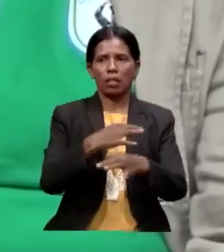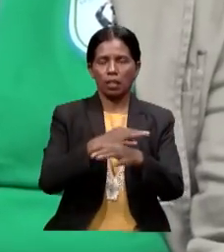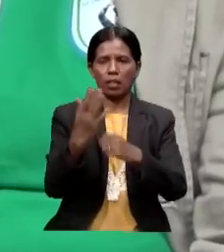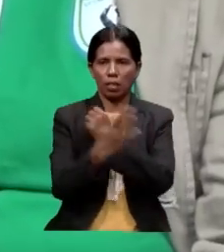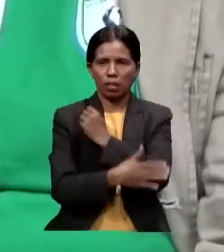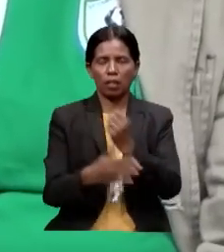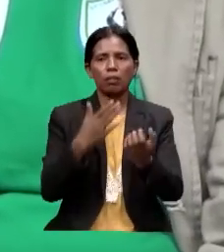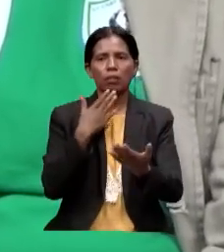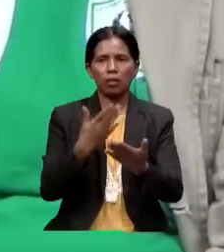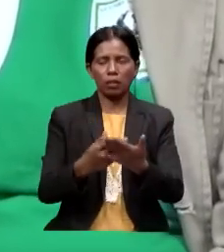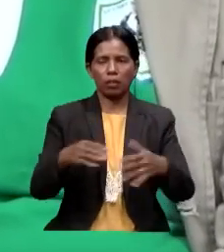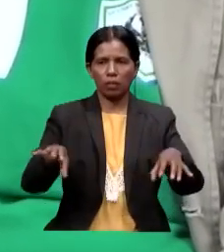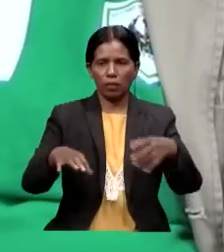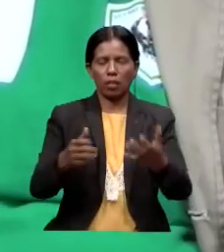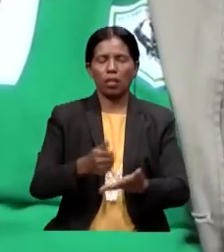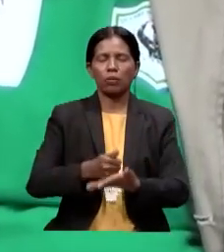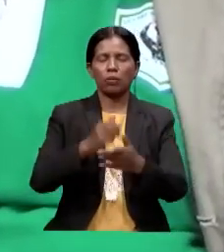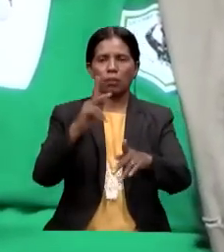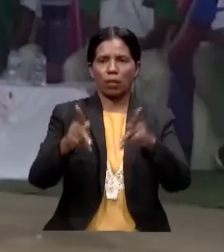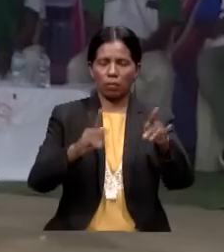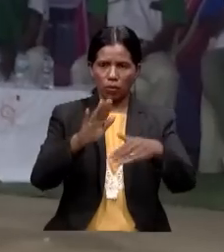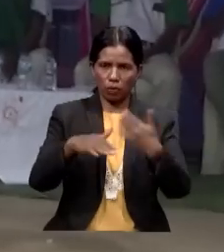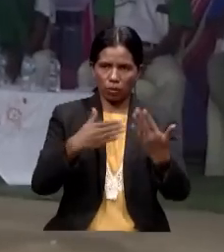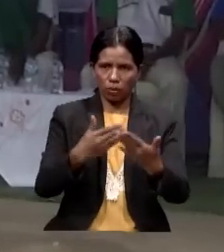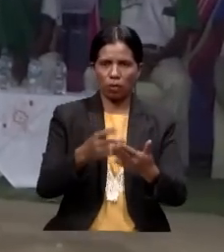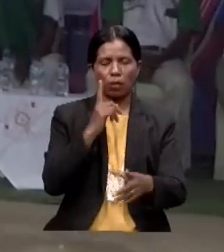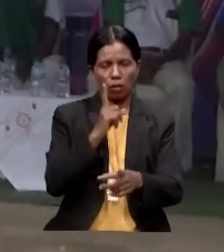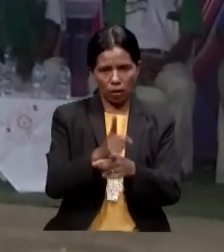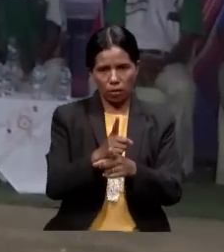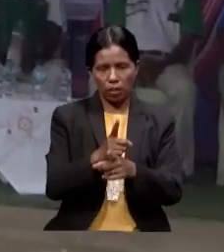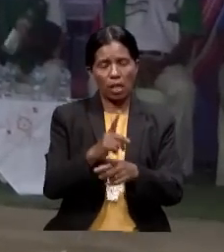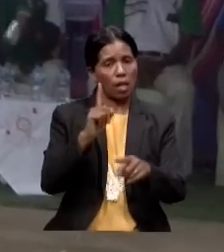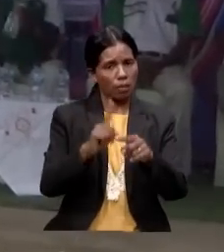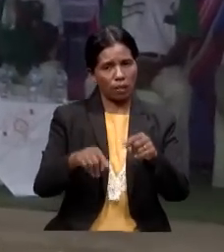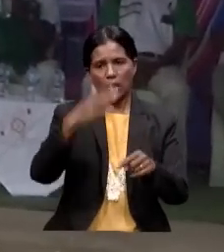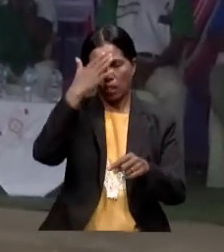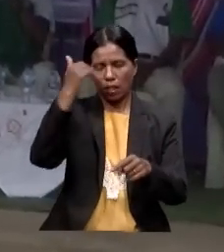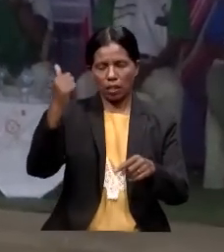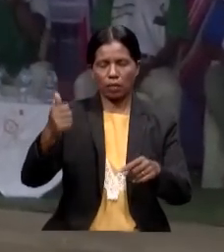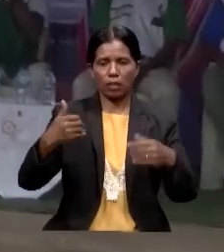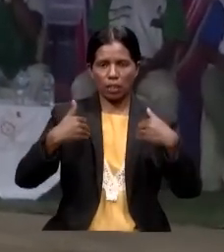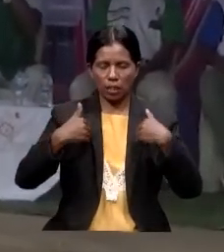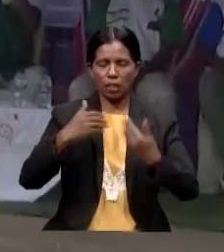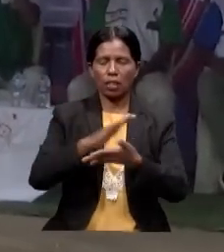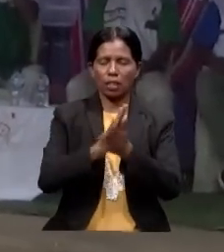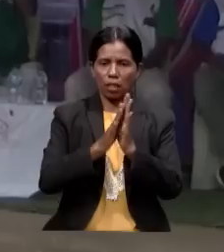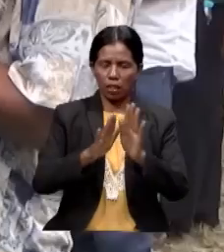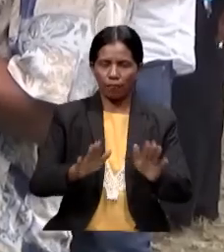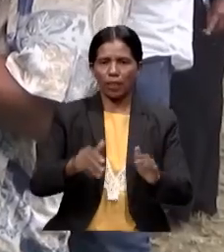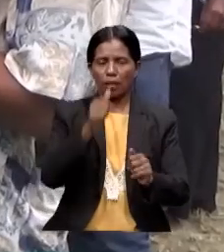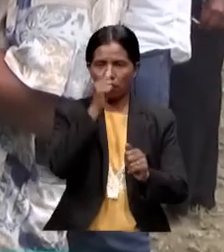estão todos serviço para o povo. Legal? Lembra que está a lua? Cria estabilidade, Hagmate e